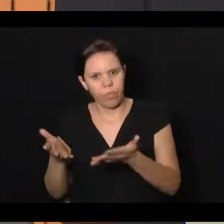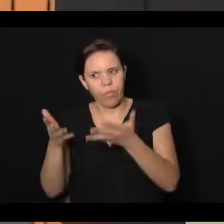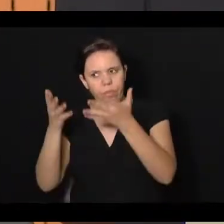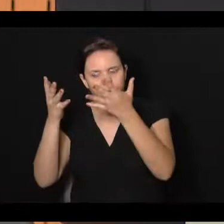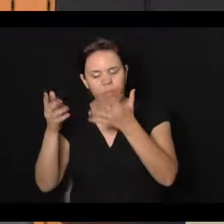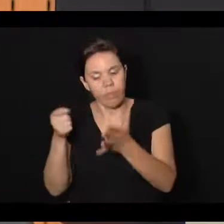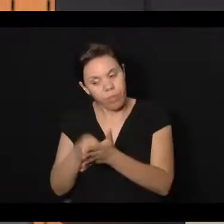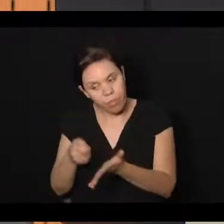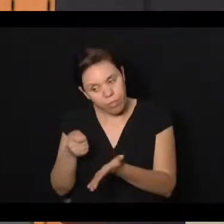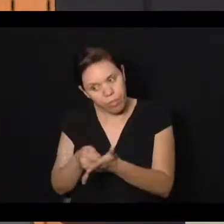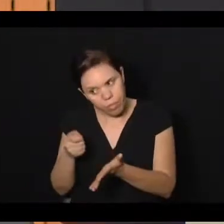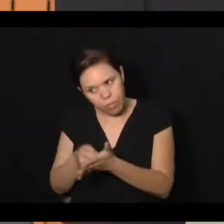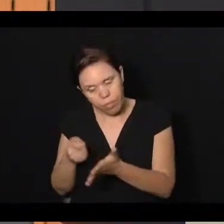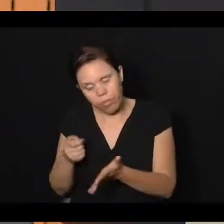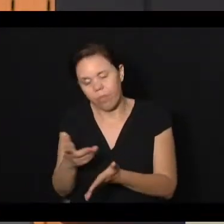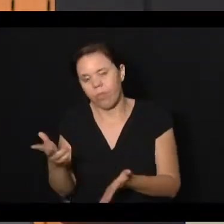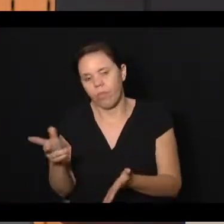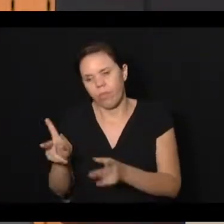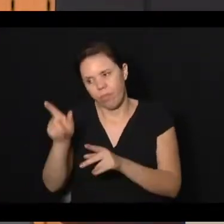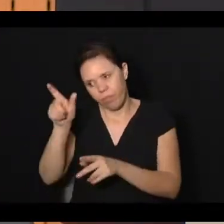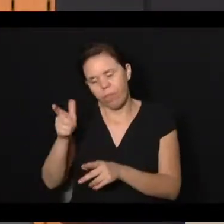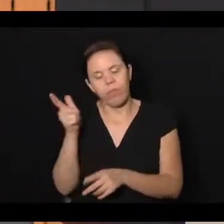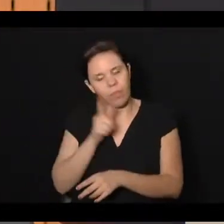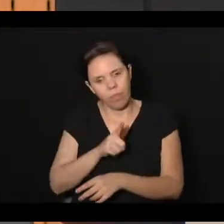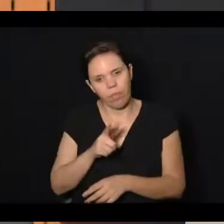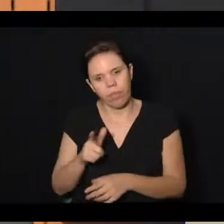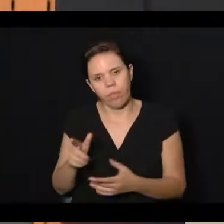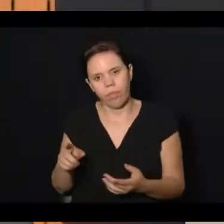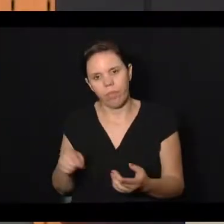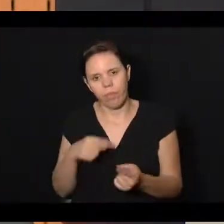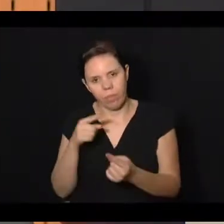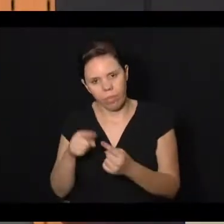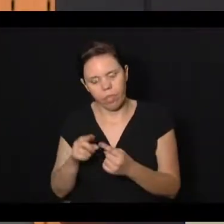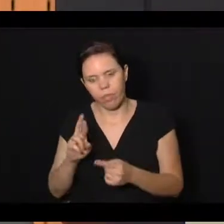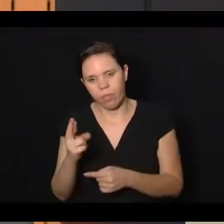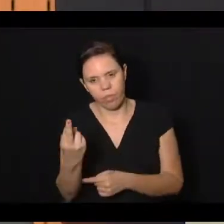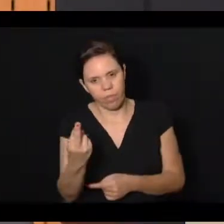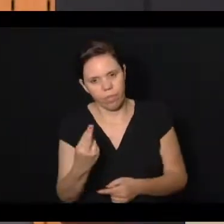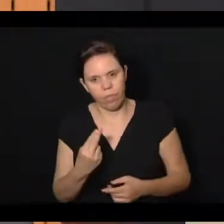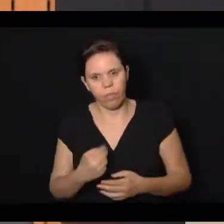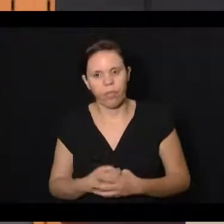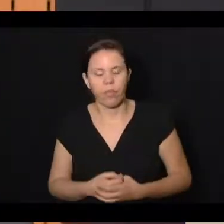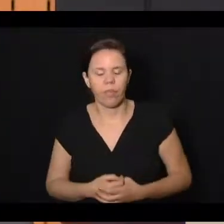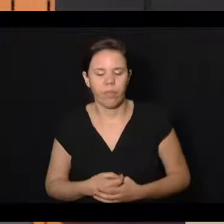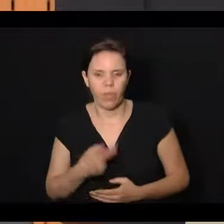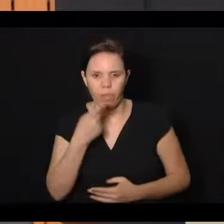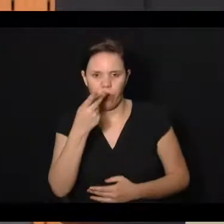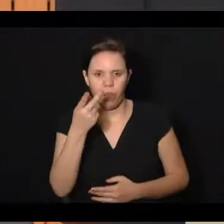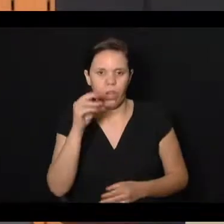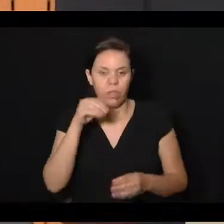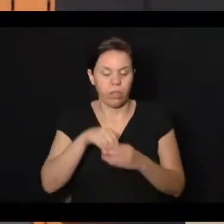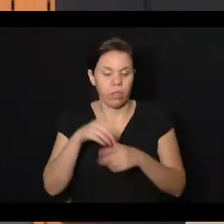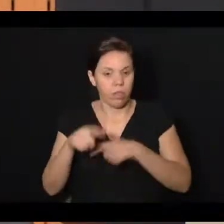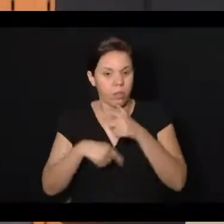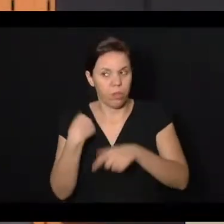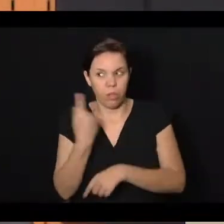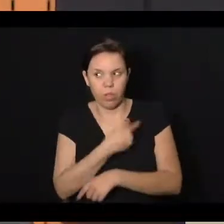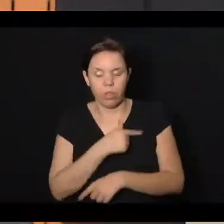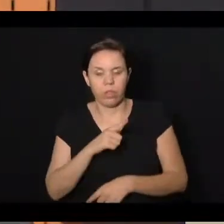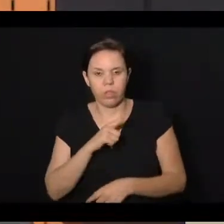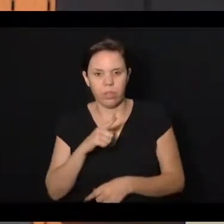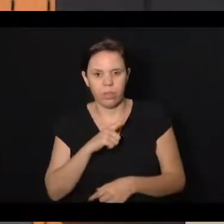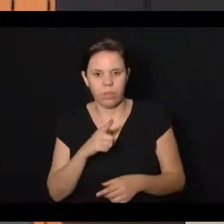existindo fazendo a gente consegue alcançar um bom resultado isso eu falo dentro dos serviços que nós temos